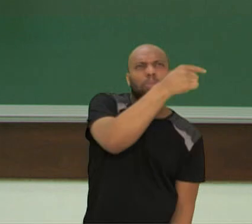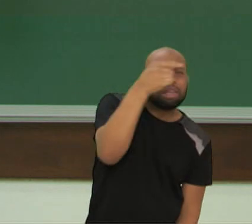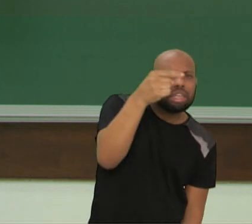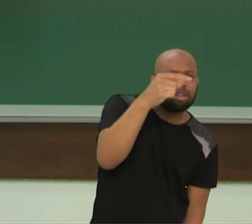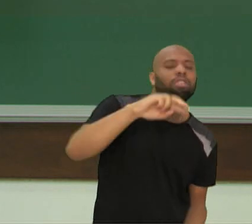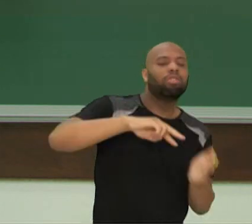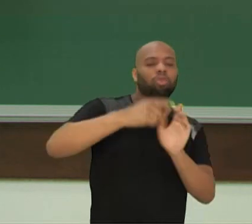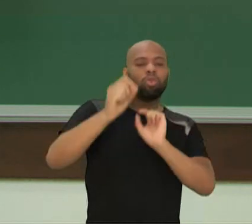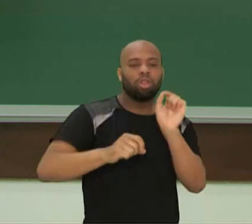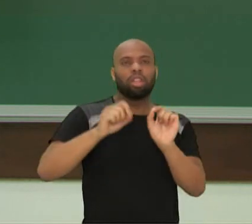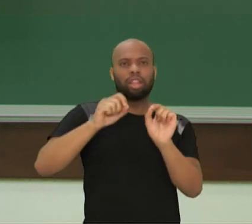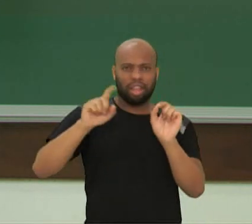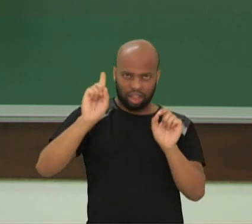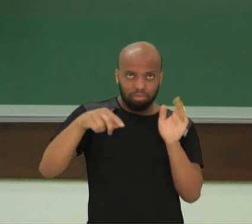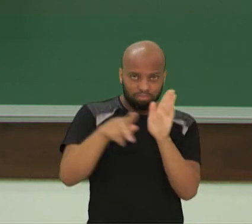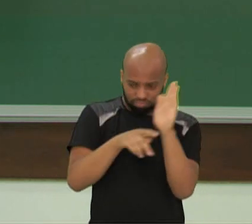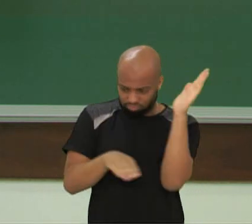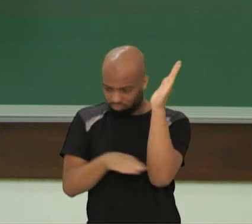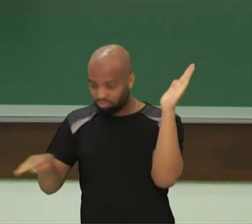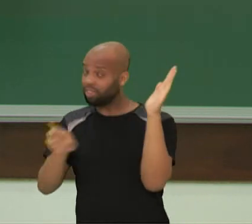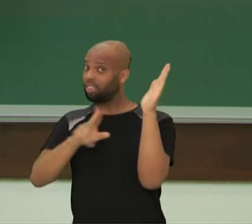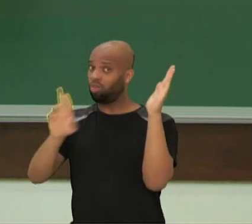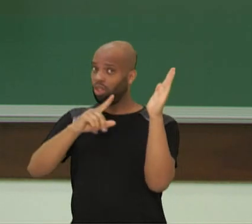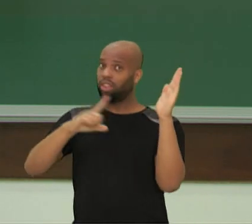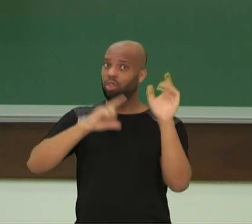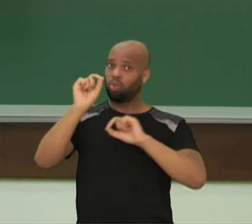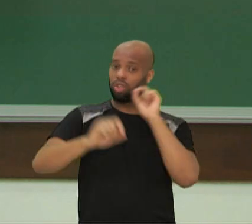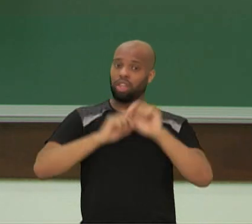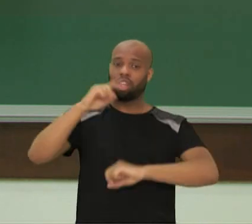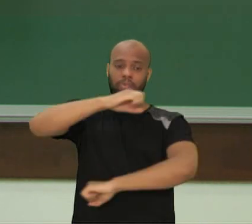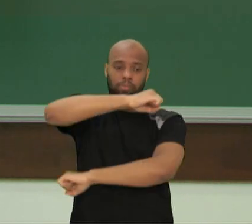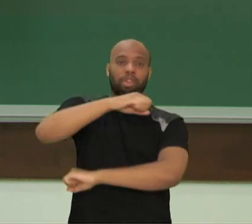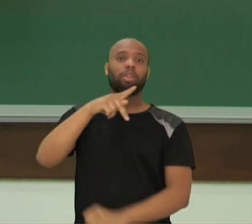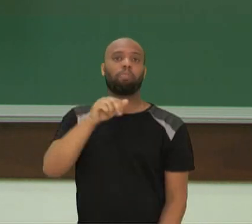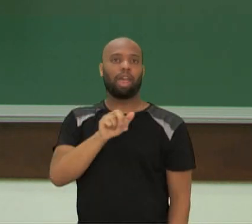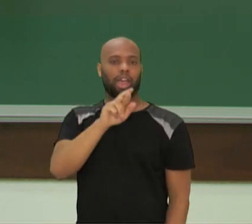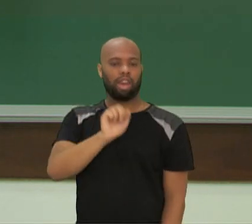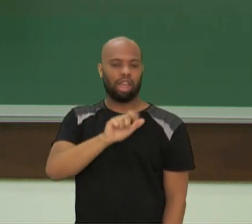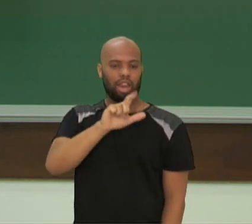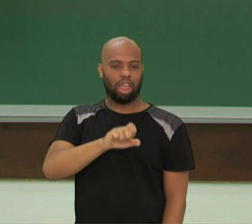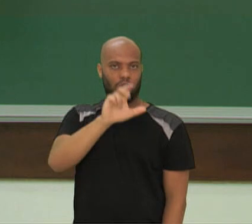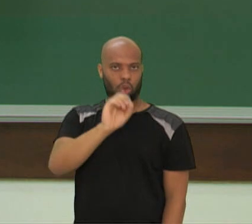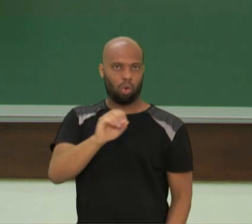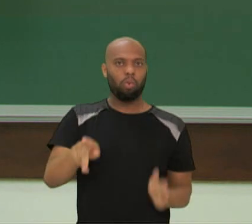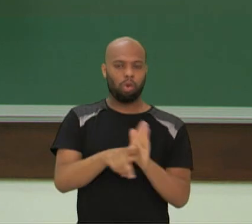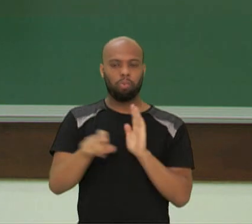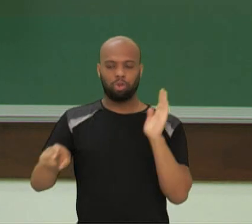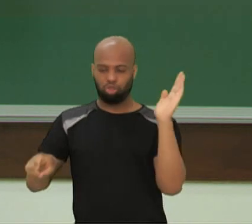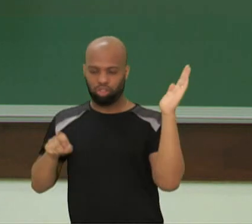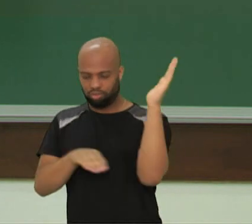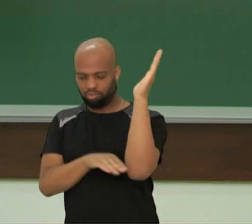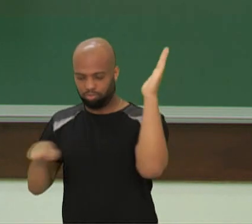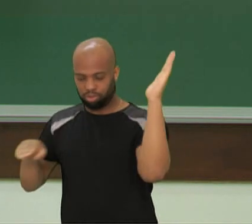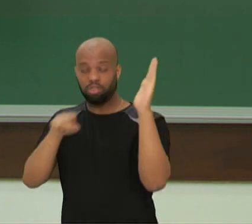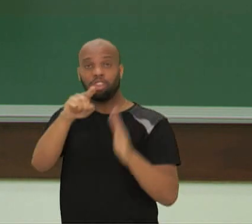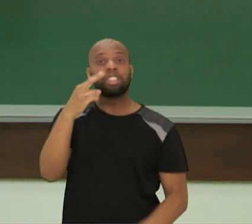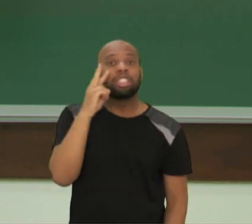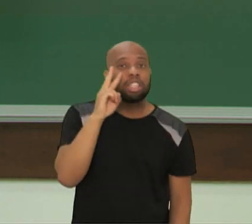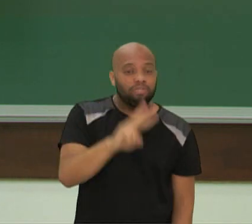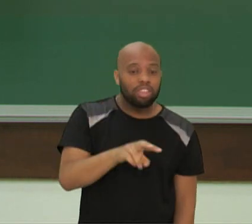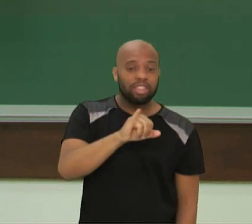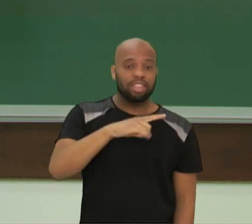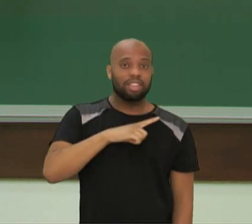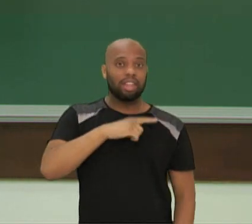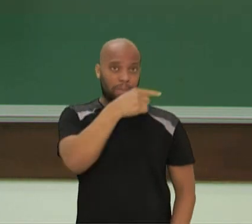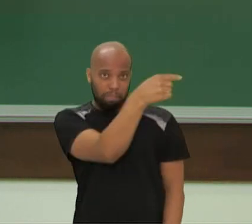x, os focos estão ou sobre o eixo x ou numa paralela do eixo x. E aí você vai verificar se tem